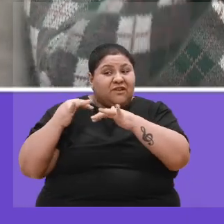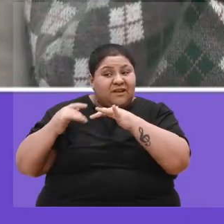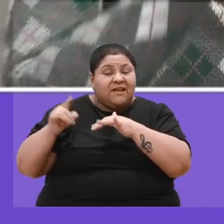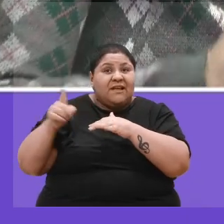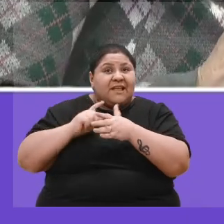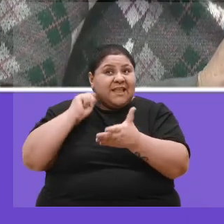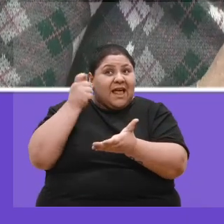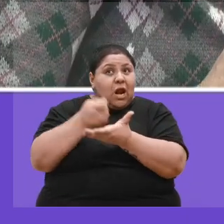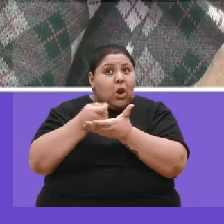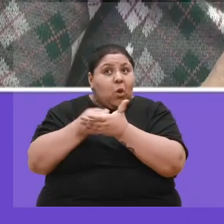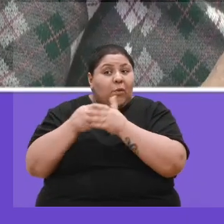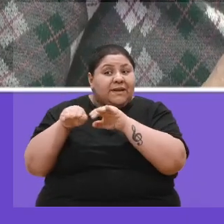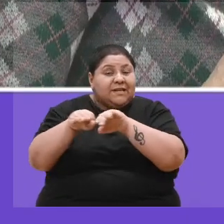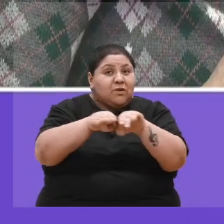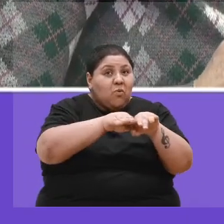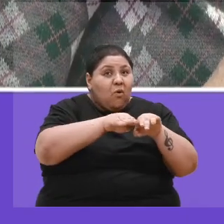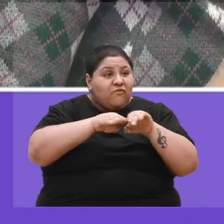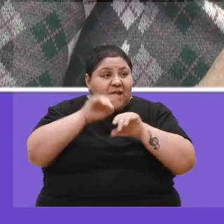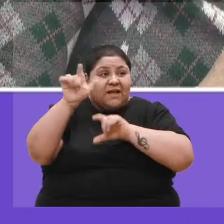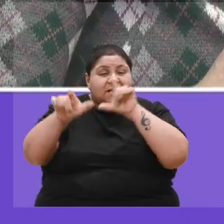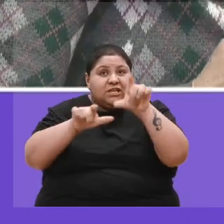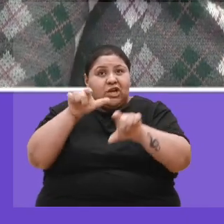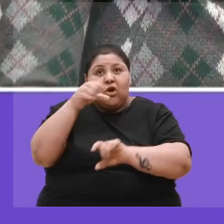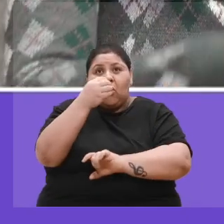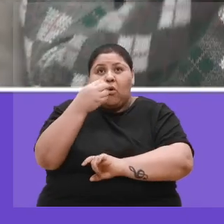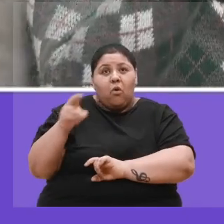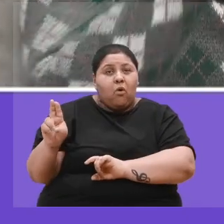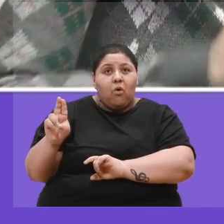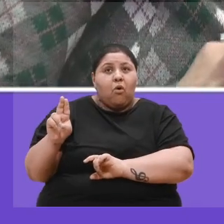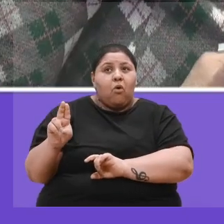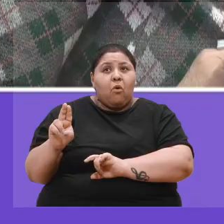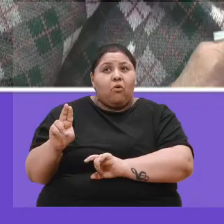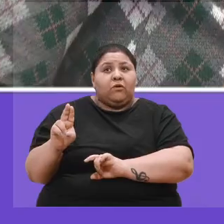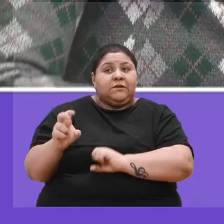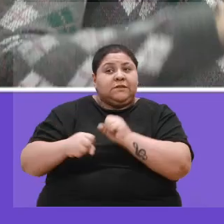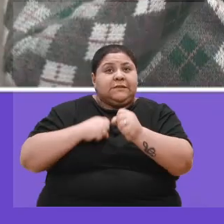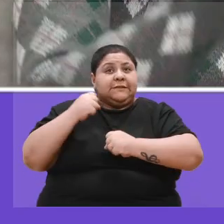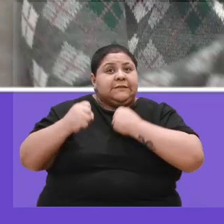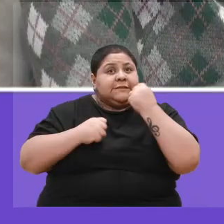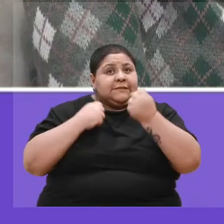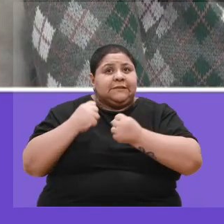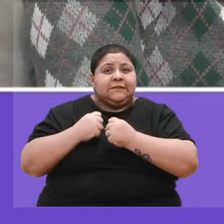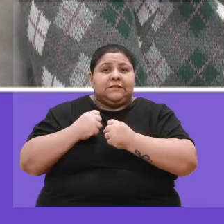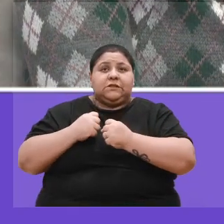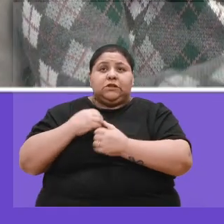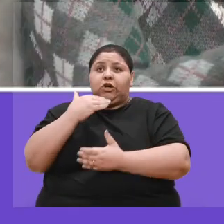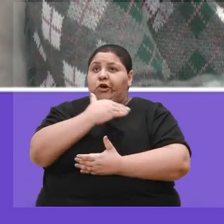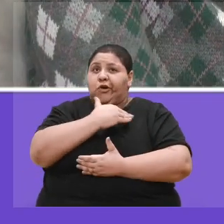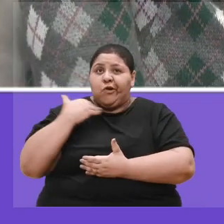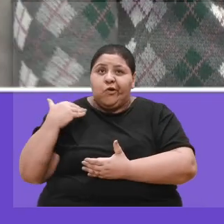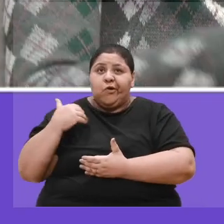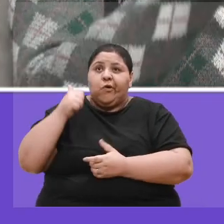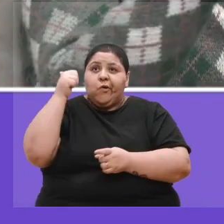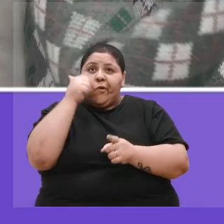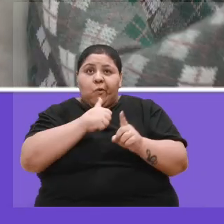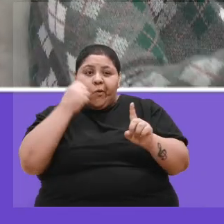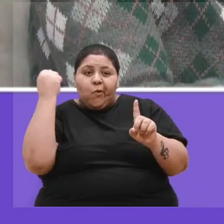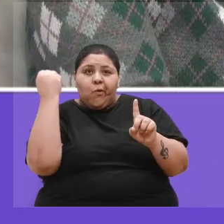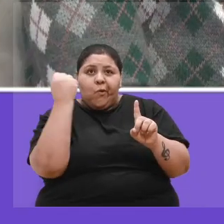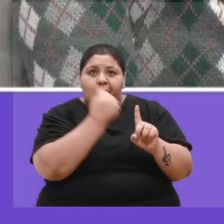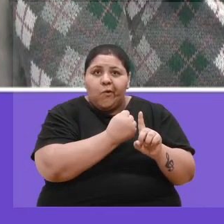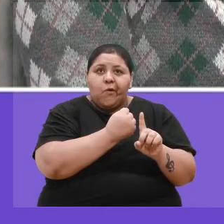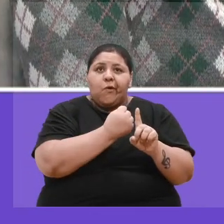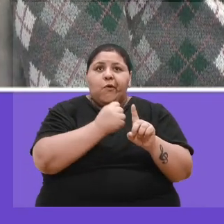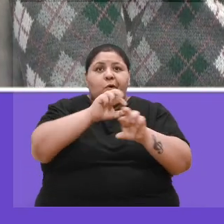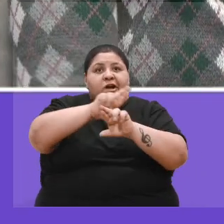é a luta pela igualdade entre as pessoas, ou quem não se indigna com assassinatos, com feminicídio, com